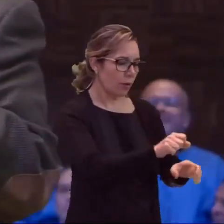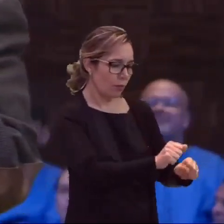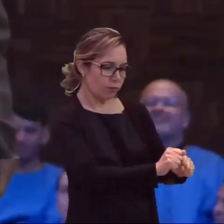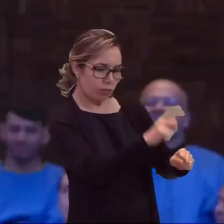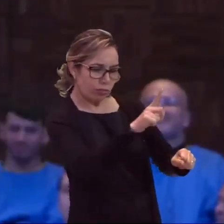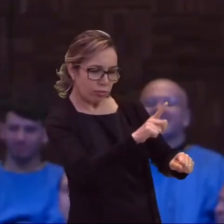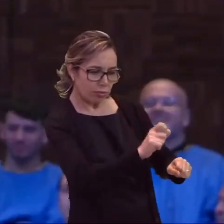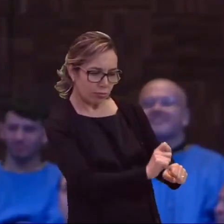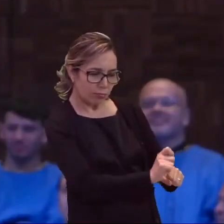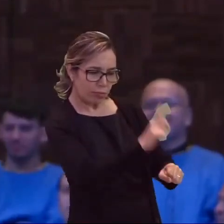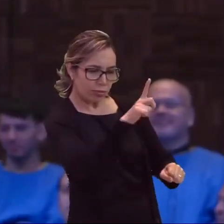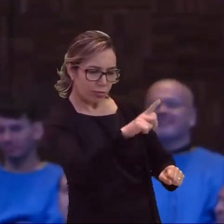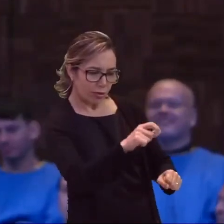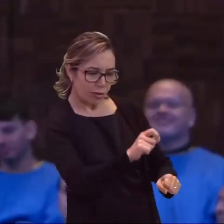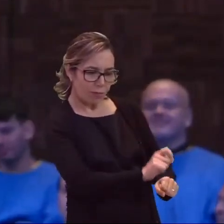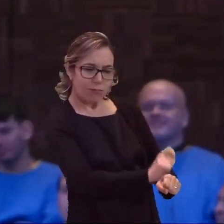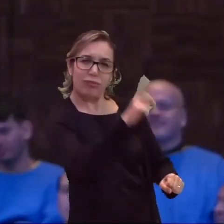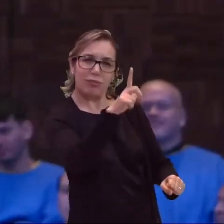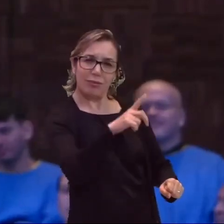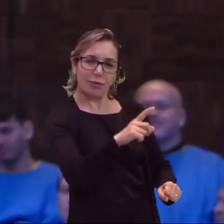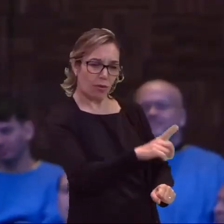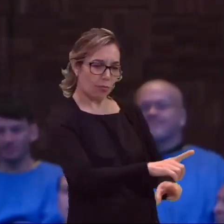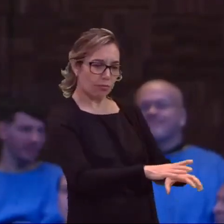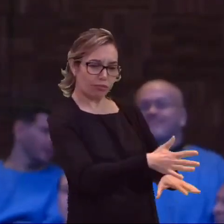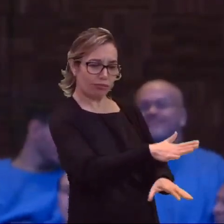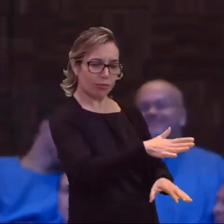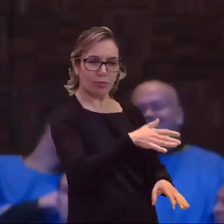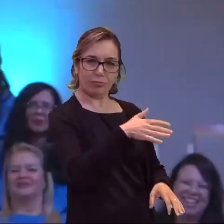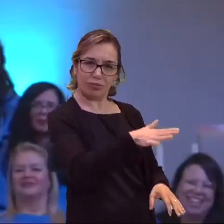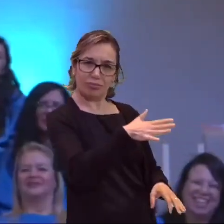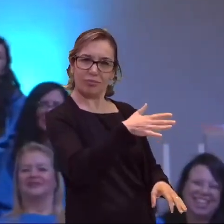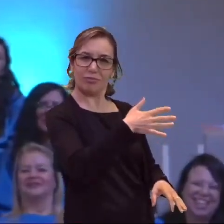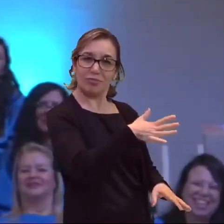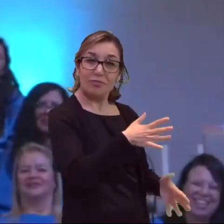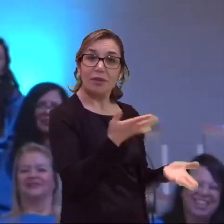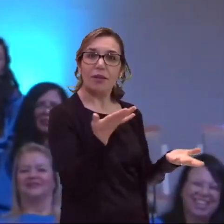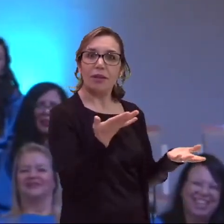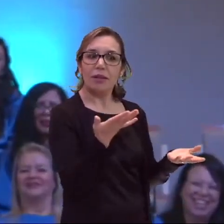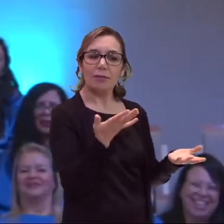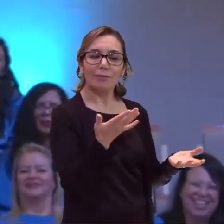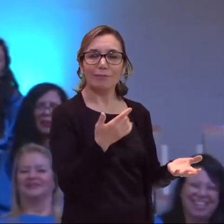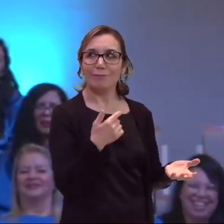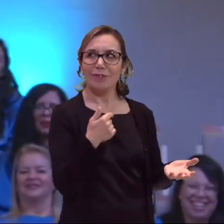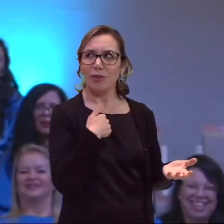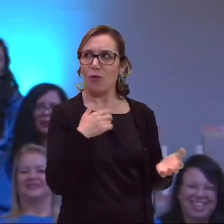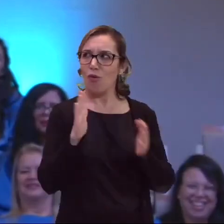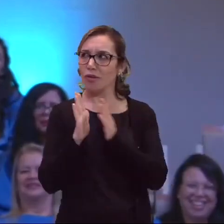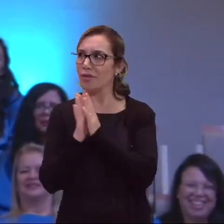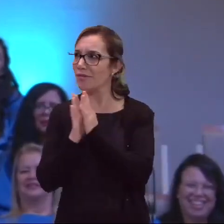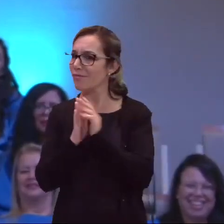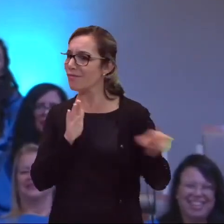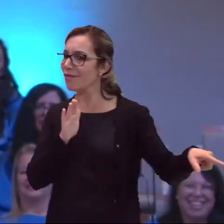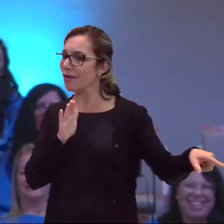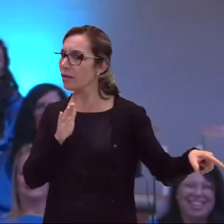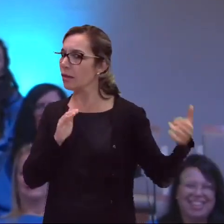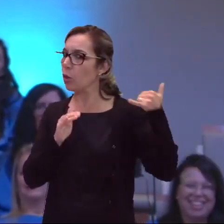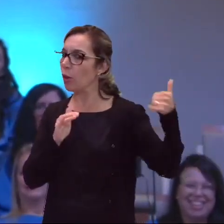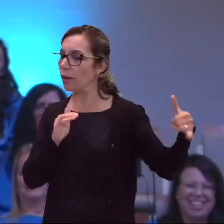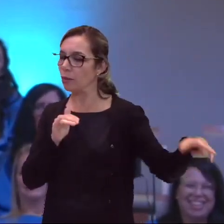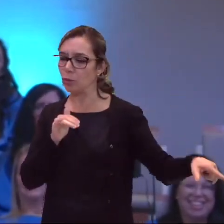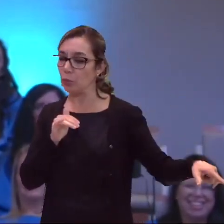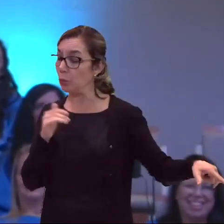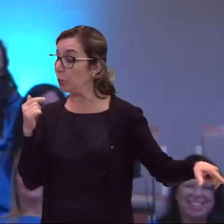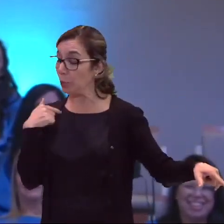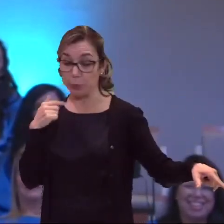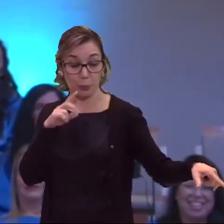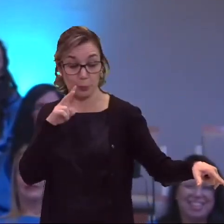bom e quando faz aquele barulhinho do celular você já diz assim e agora quê que veio né E você tá bem